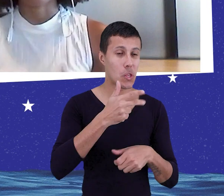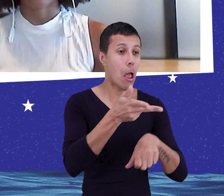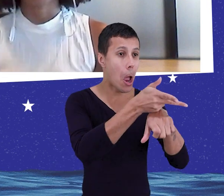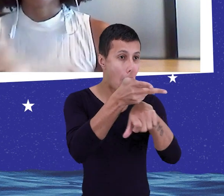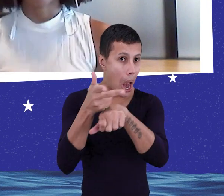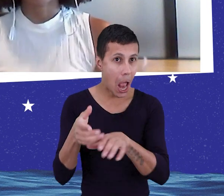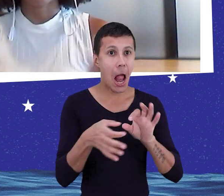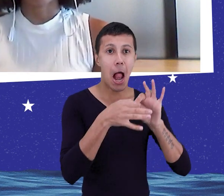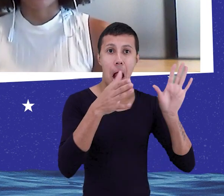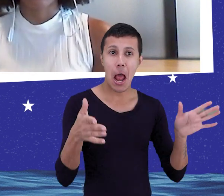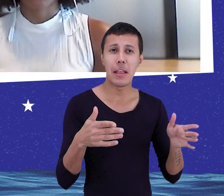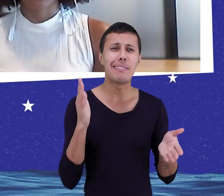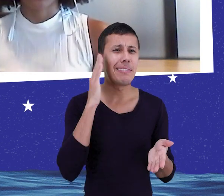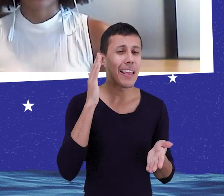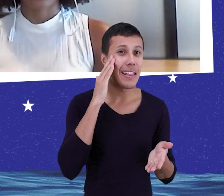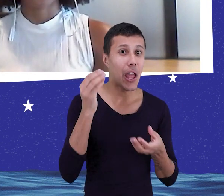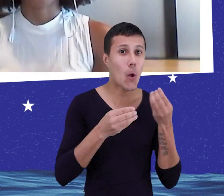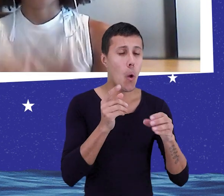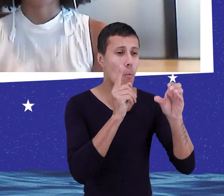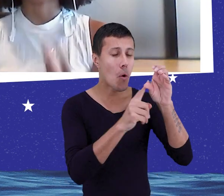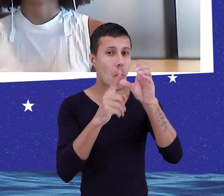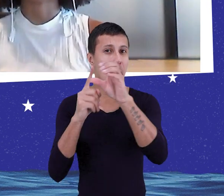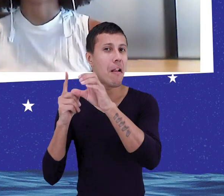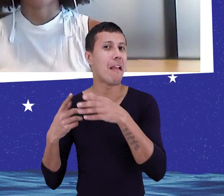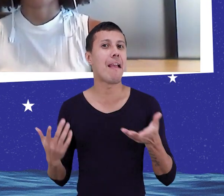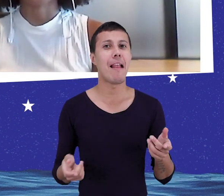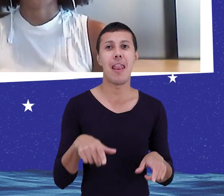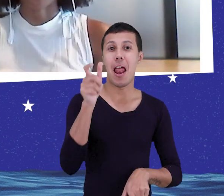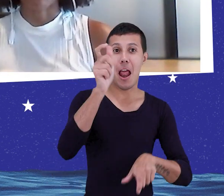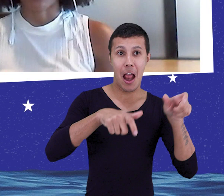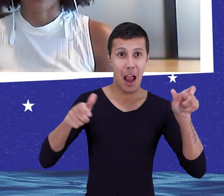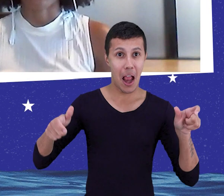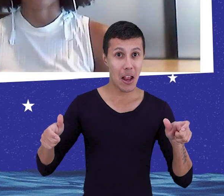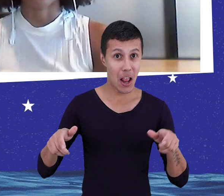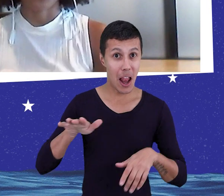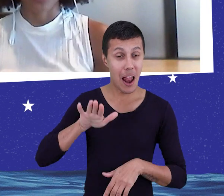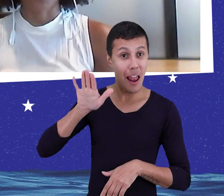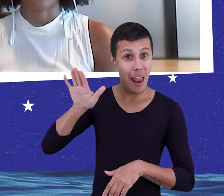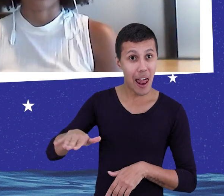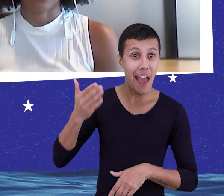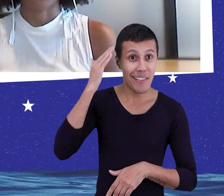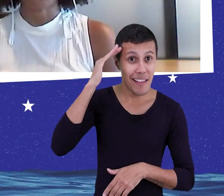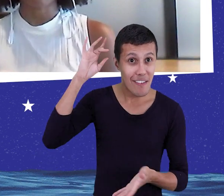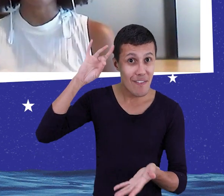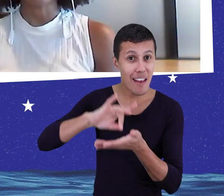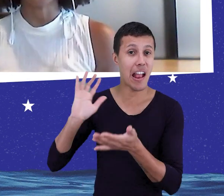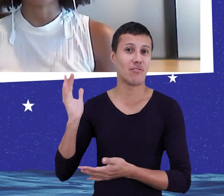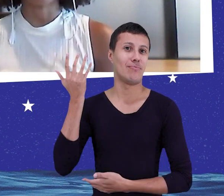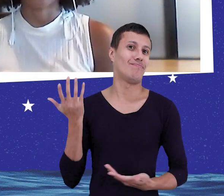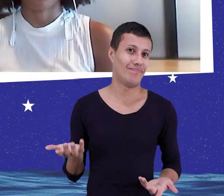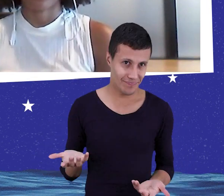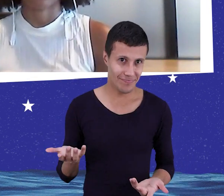para documentar, para entender o nosso cliente. Poucas pessoas descem no chão de fábrica, né, para entender o que está acontecendo.